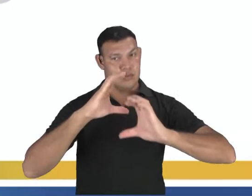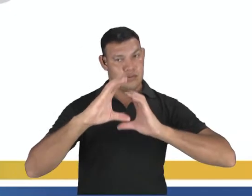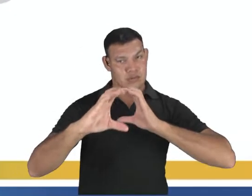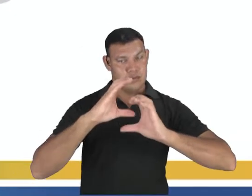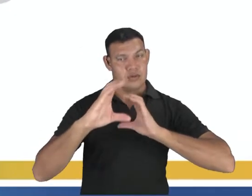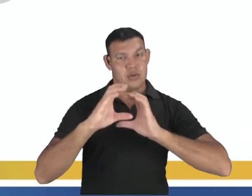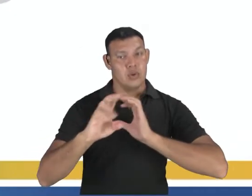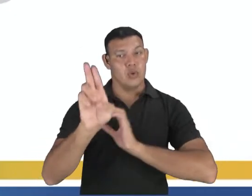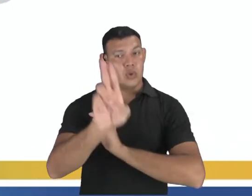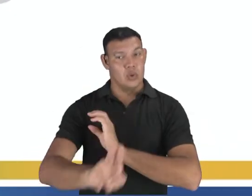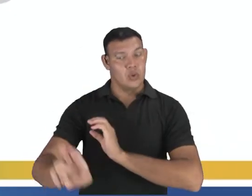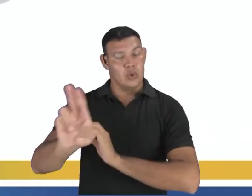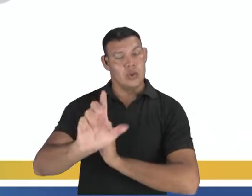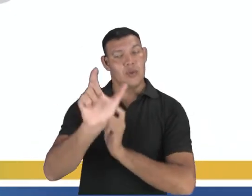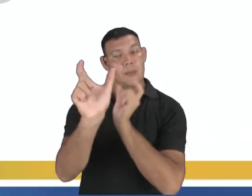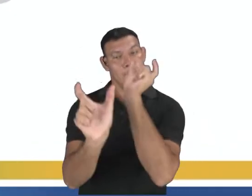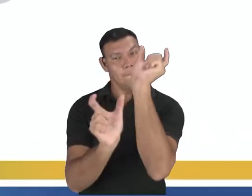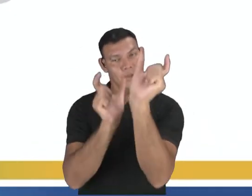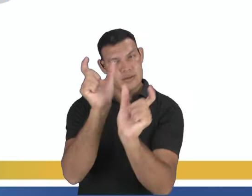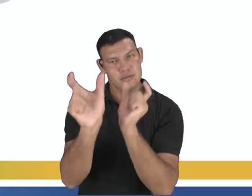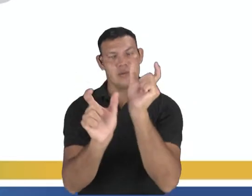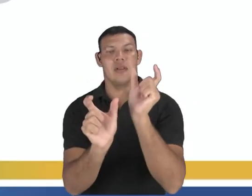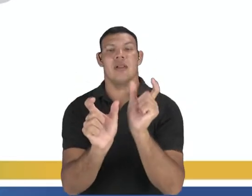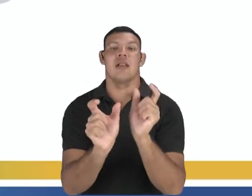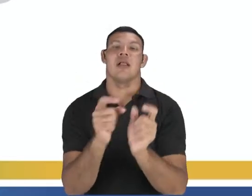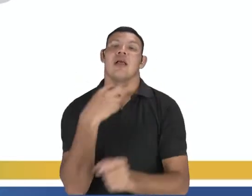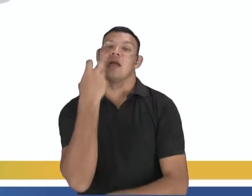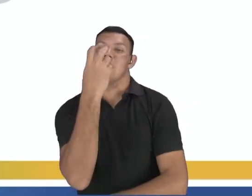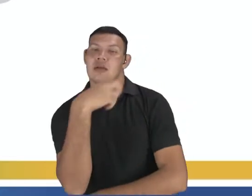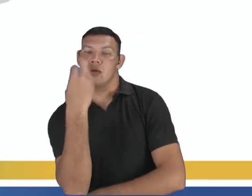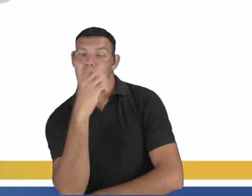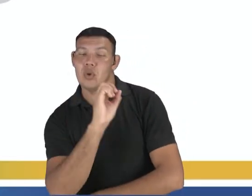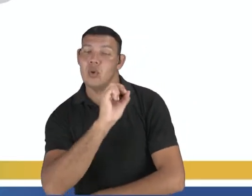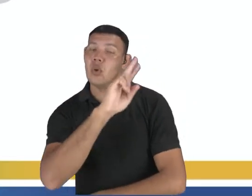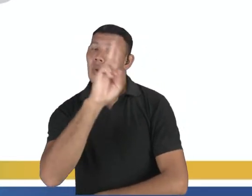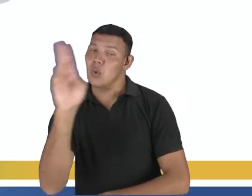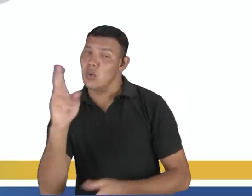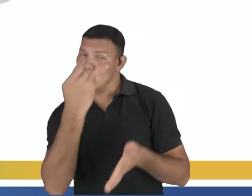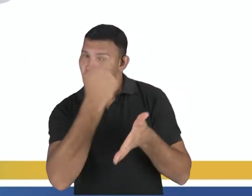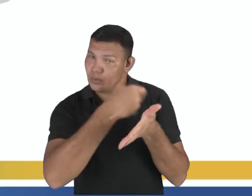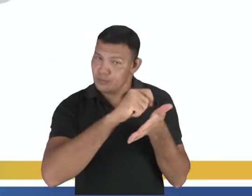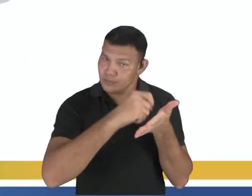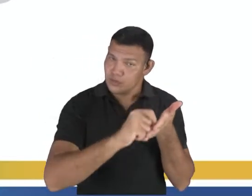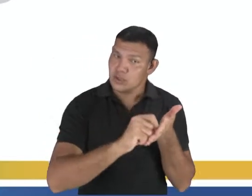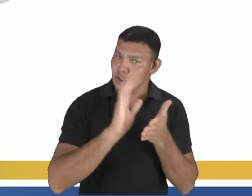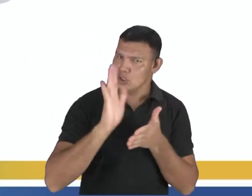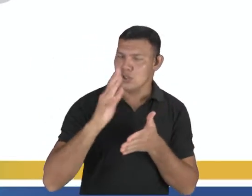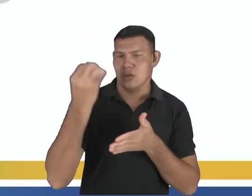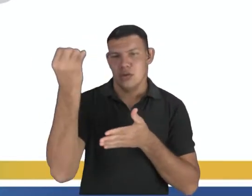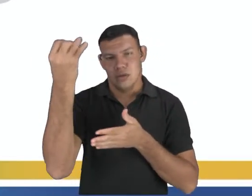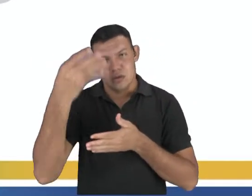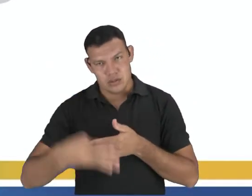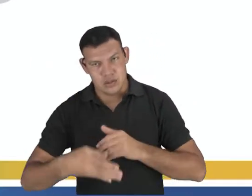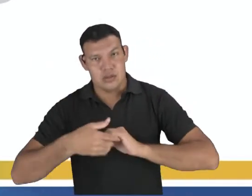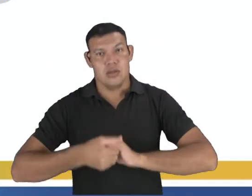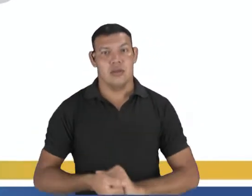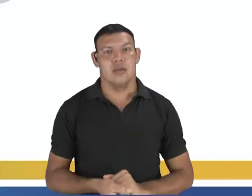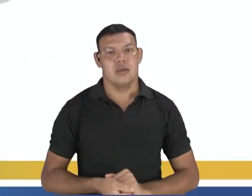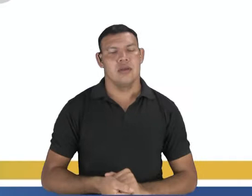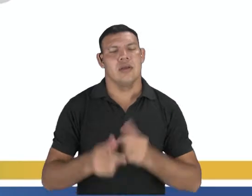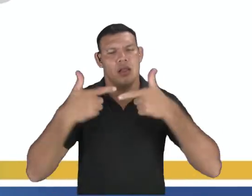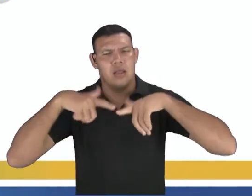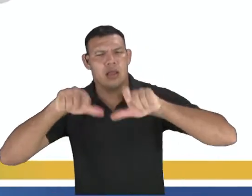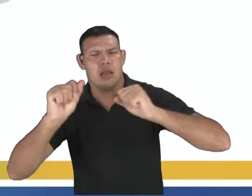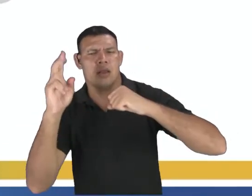comunicação feita através das palavras, quer oralmente, quer da forma escrita, como já foi dito. A linguagem verbal ela é utilizada